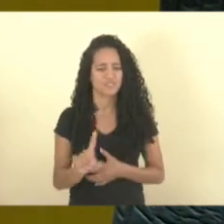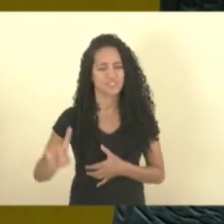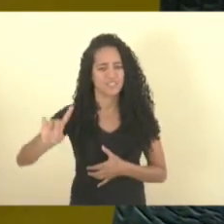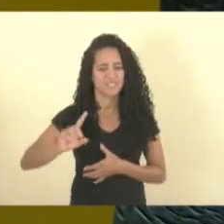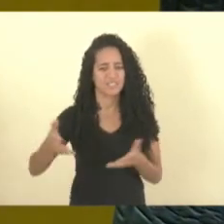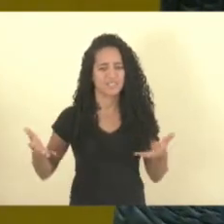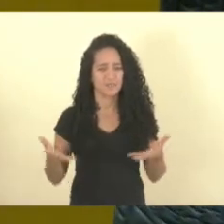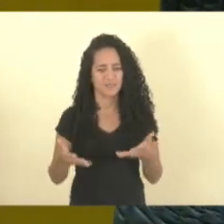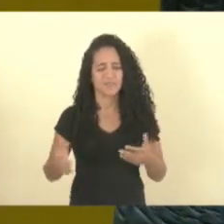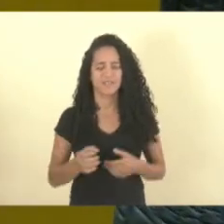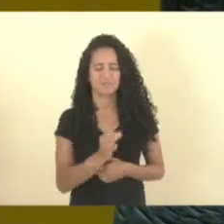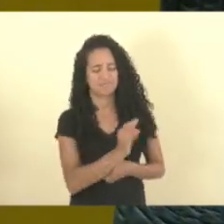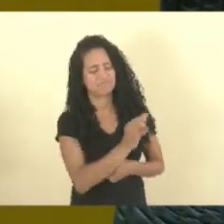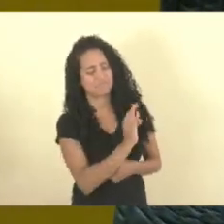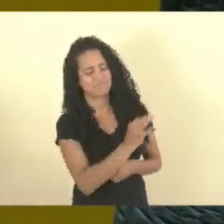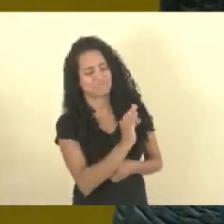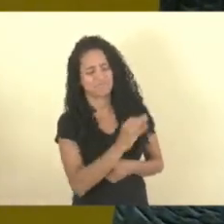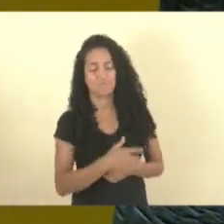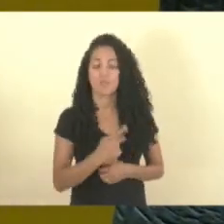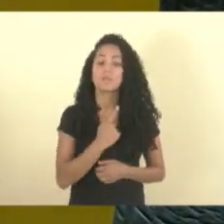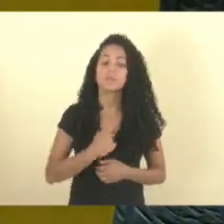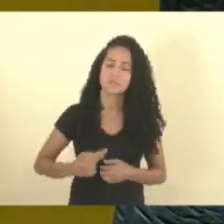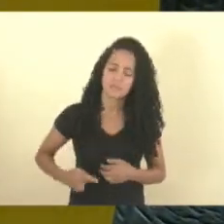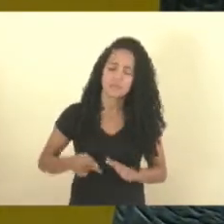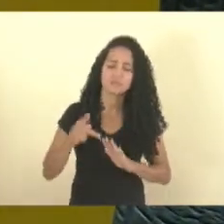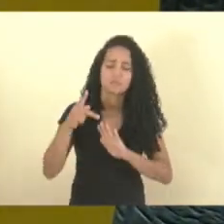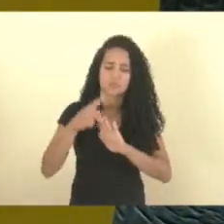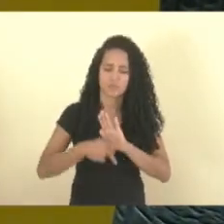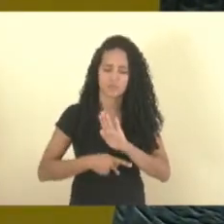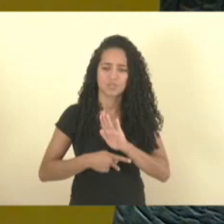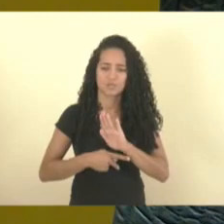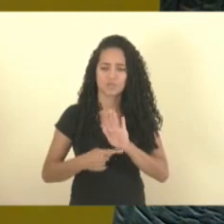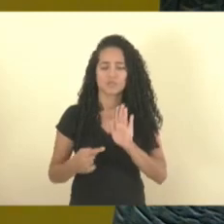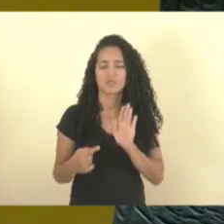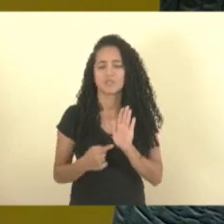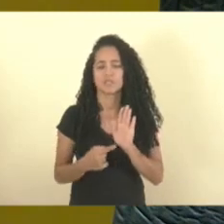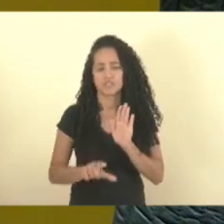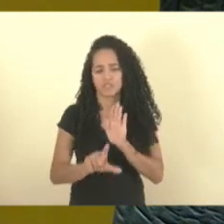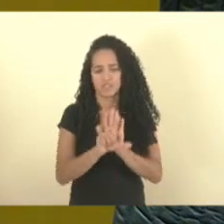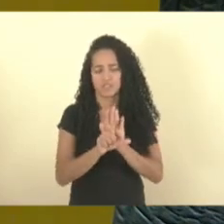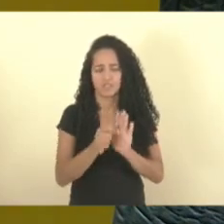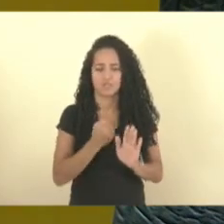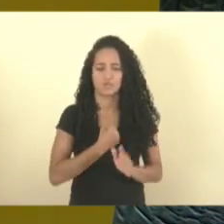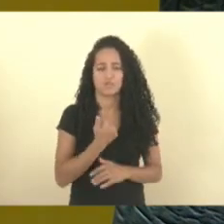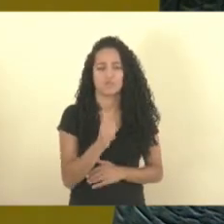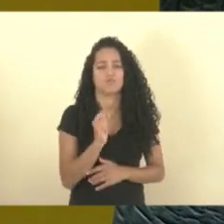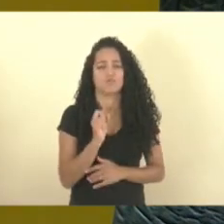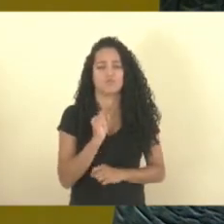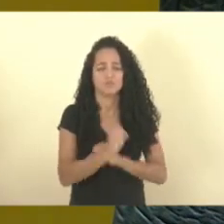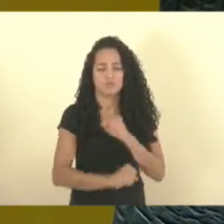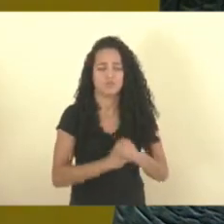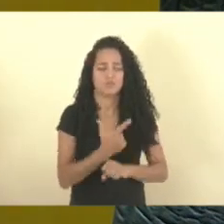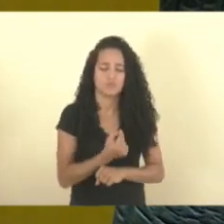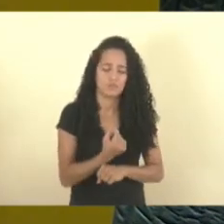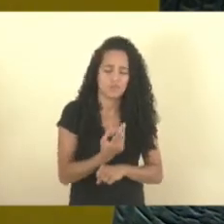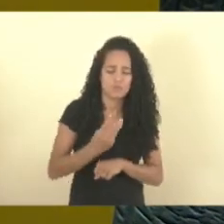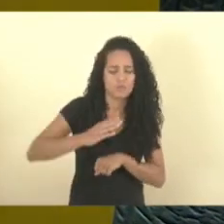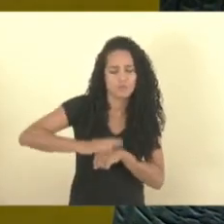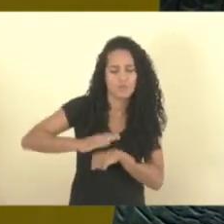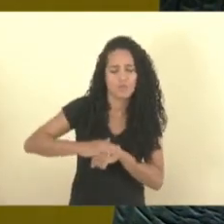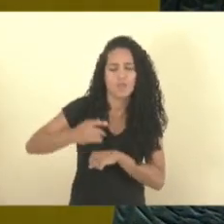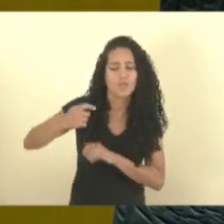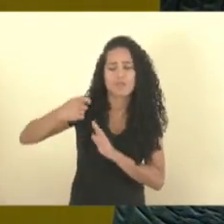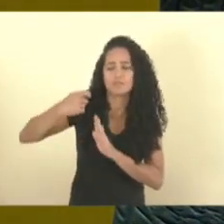tá certo. Senhor presidente, projeto de lei número 11/2023, de autoria do